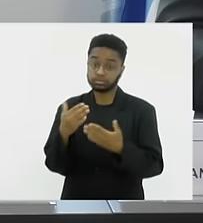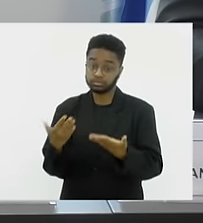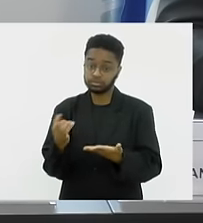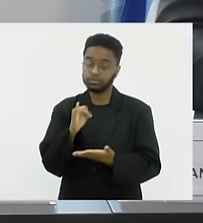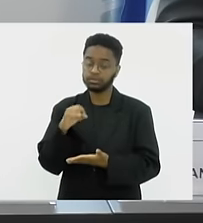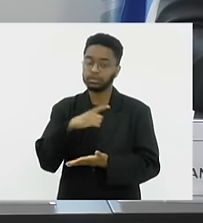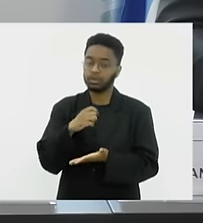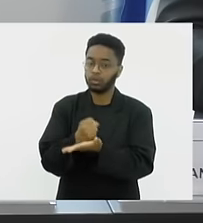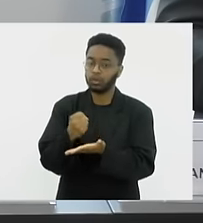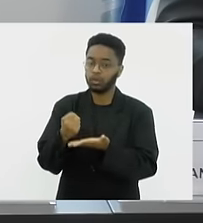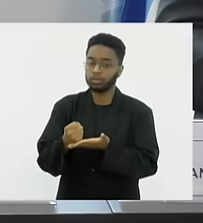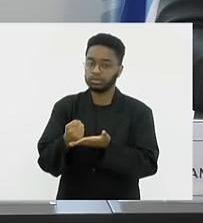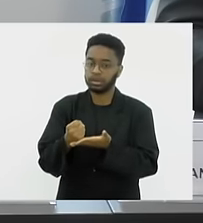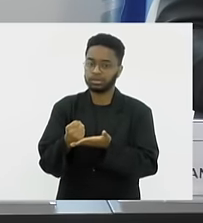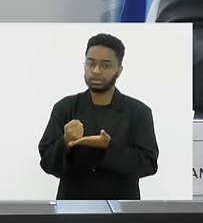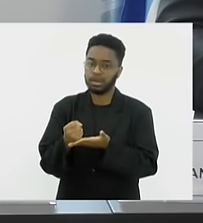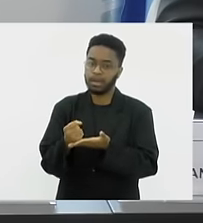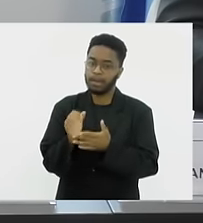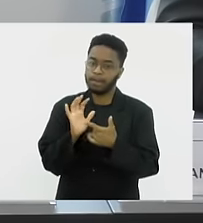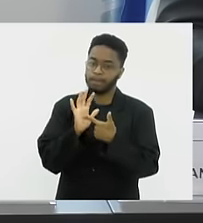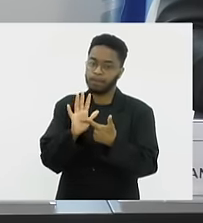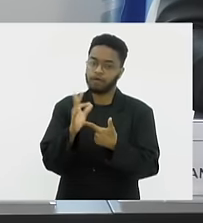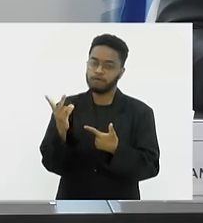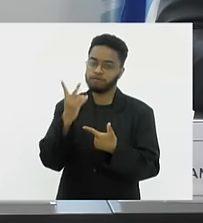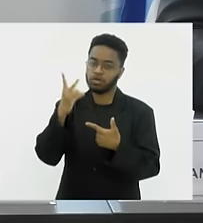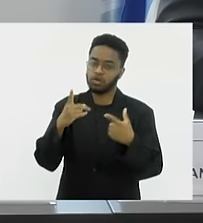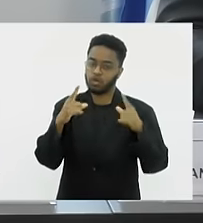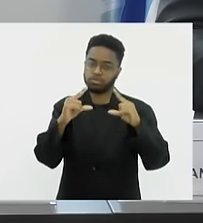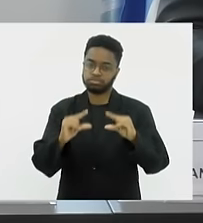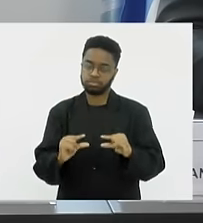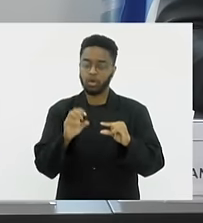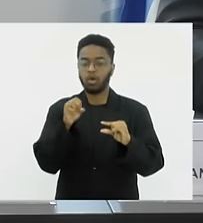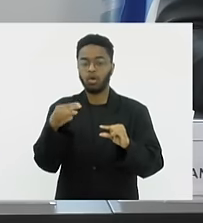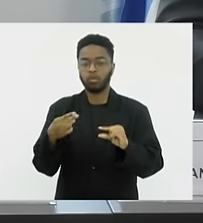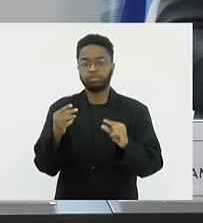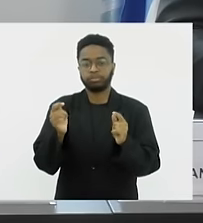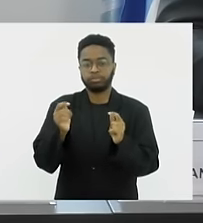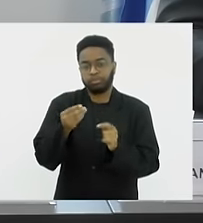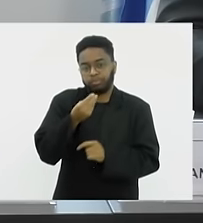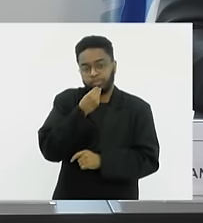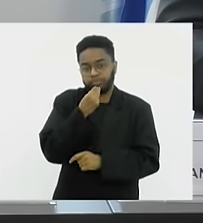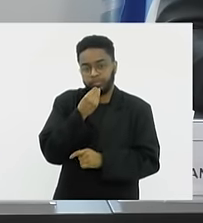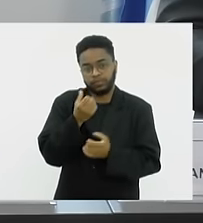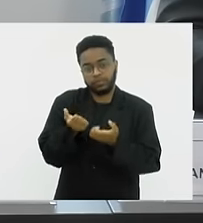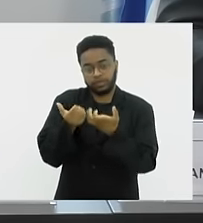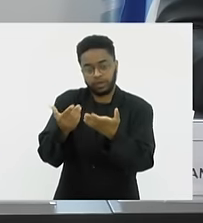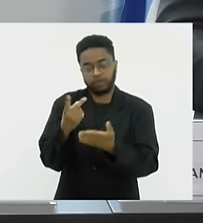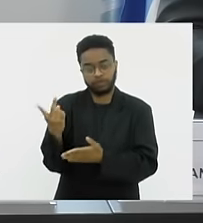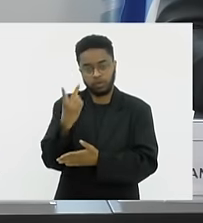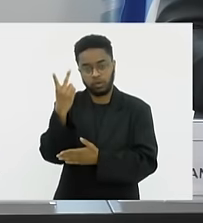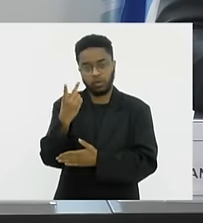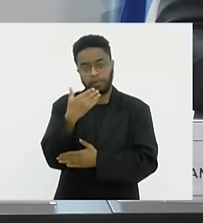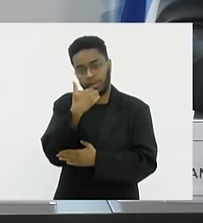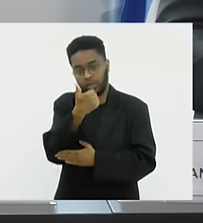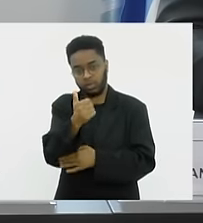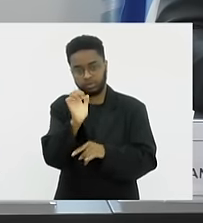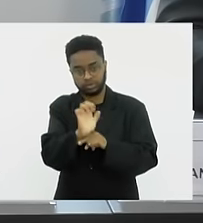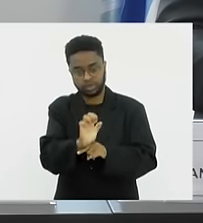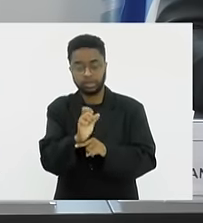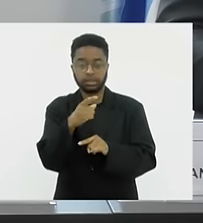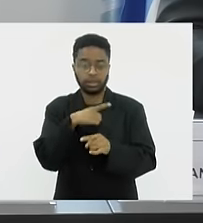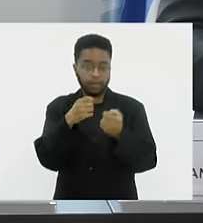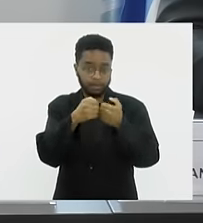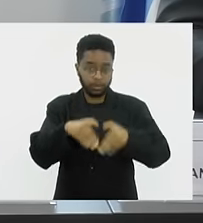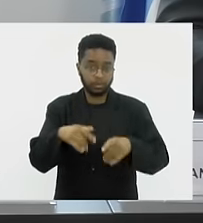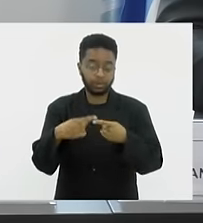contrato subestimado e poderia ter um valor melhor para o Estado receber, há prejuízo ao erário, seja por gastar ou